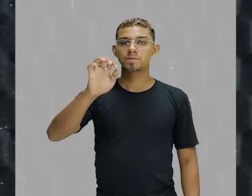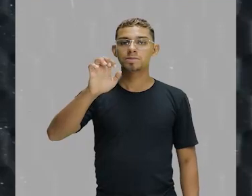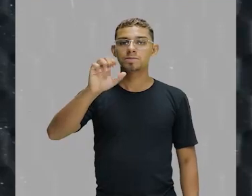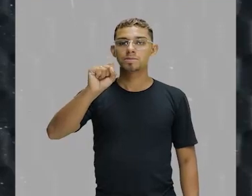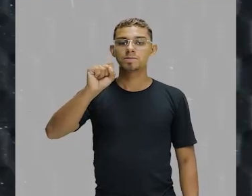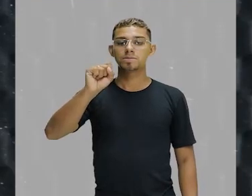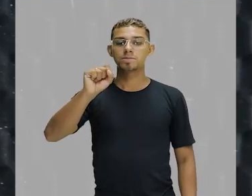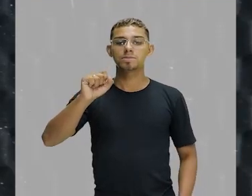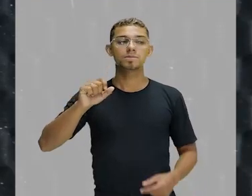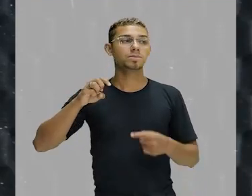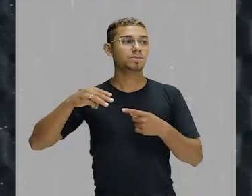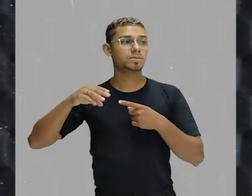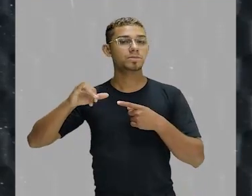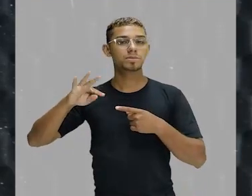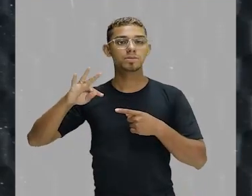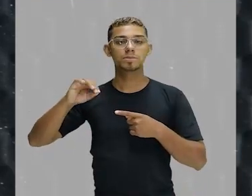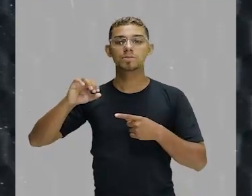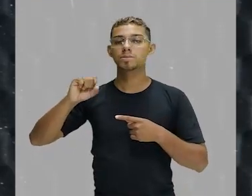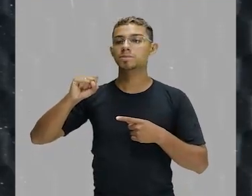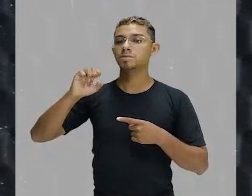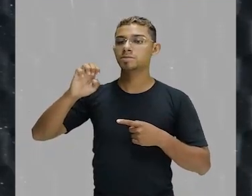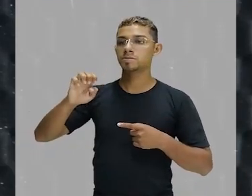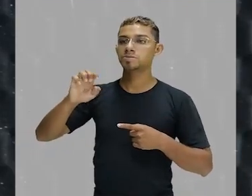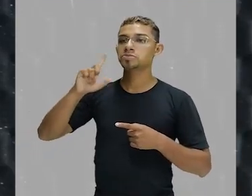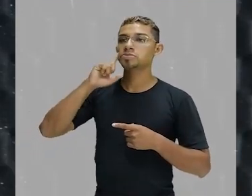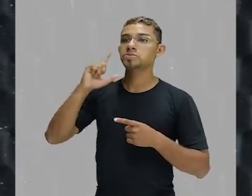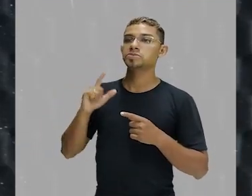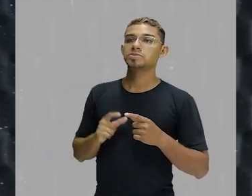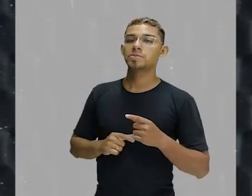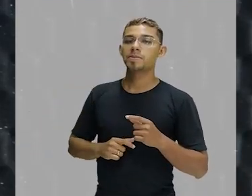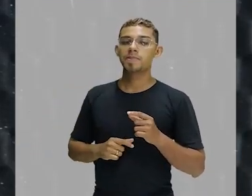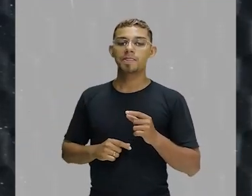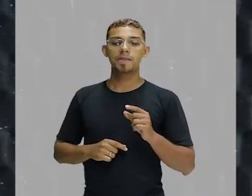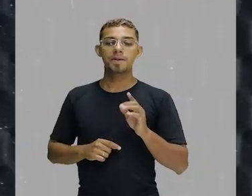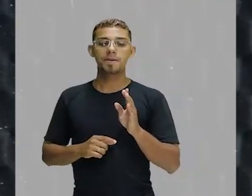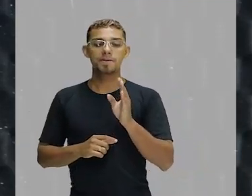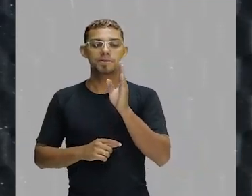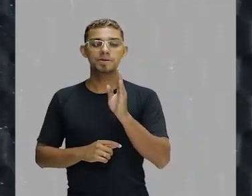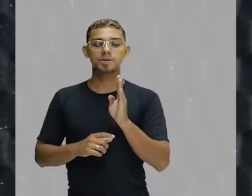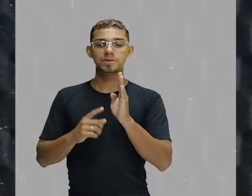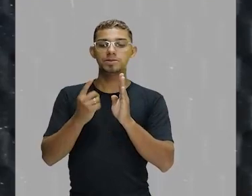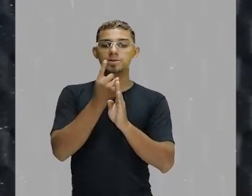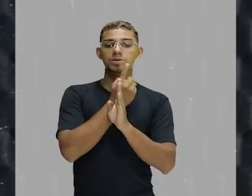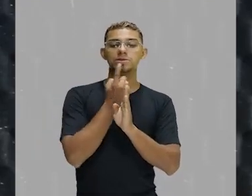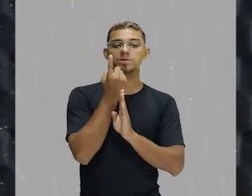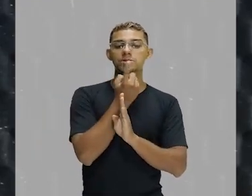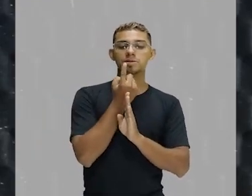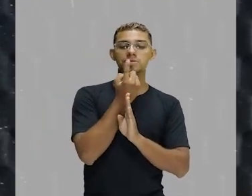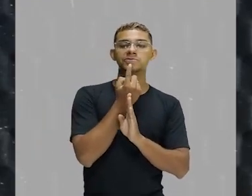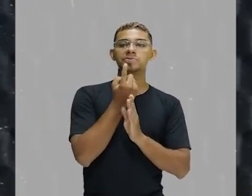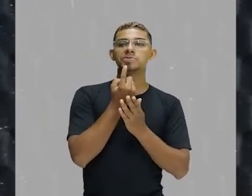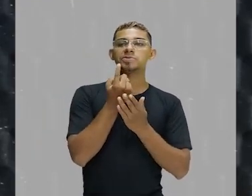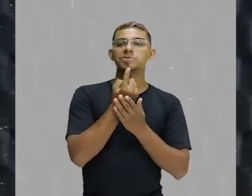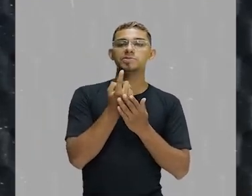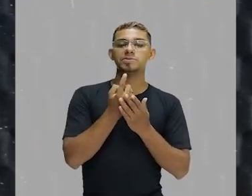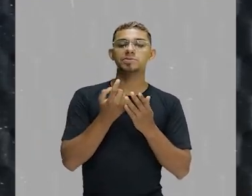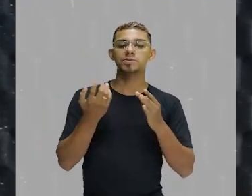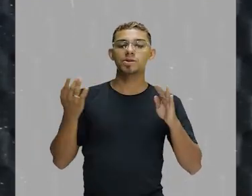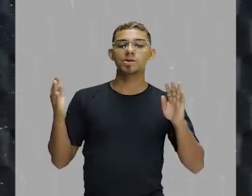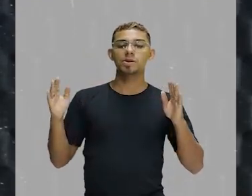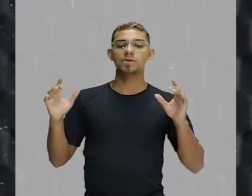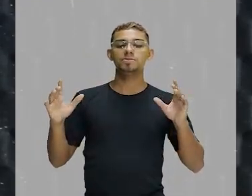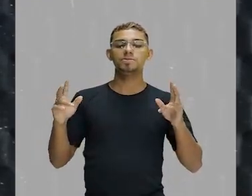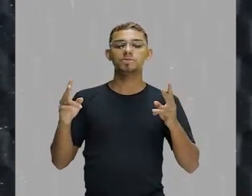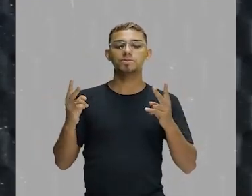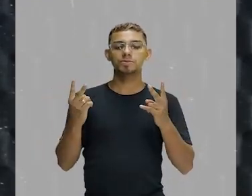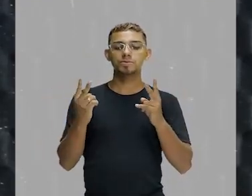que lá na mitose, os cromossomos eles iam para o meio da célula sozinho. Aqui não, eles vão para o meio da célula aos